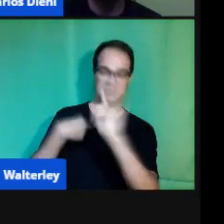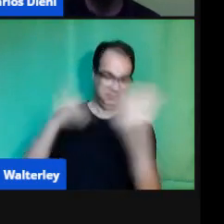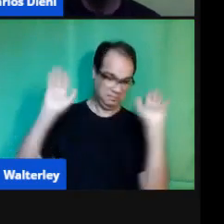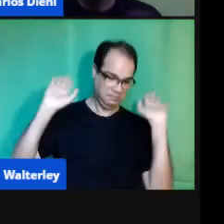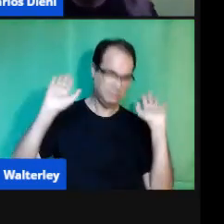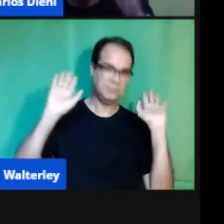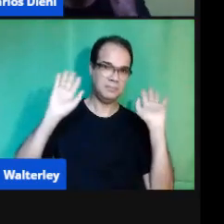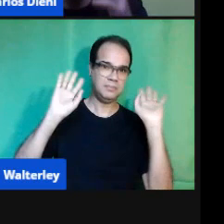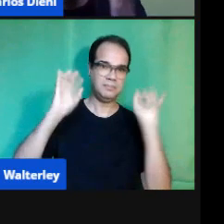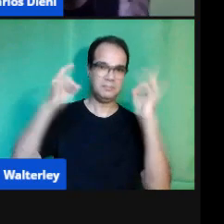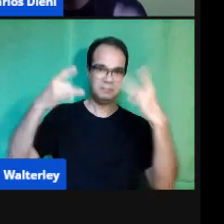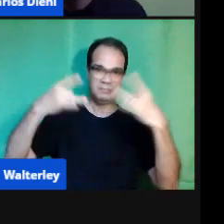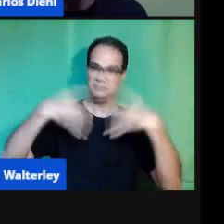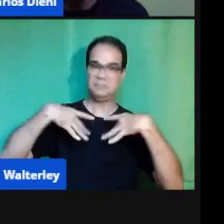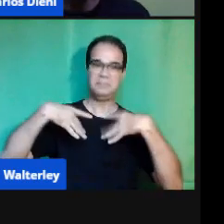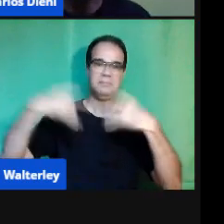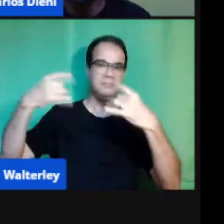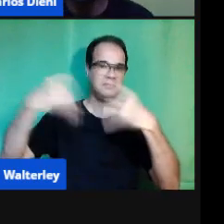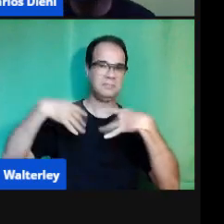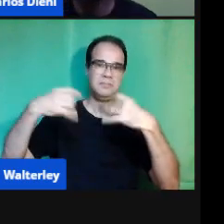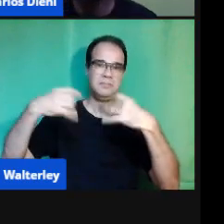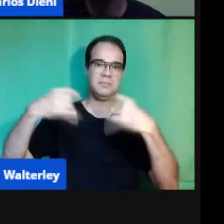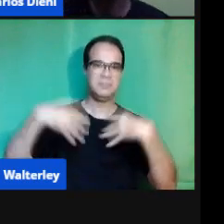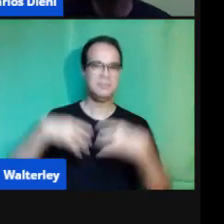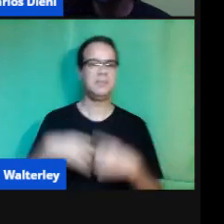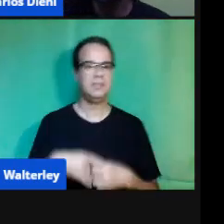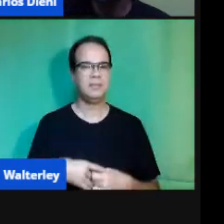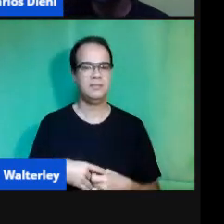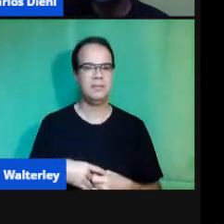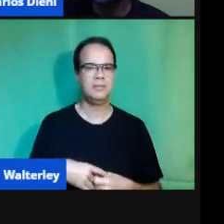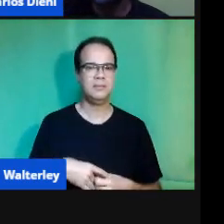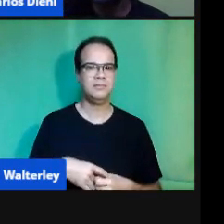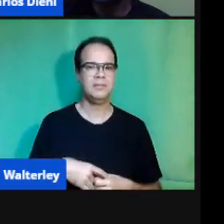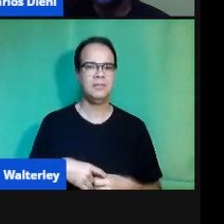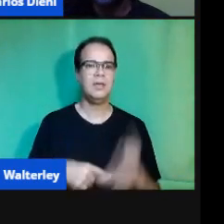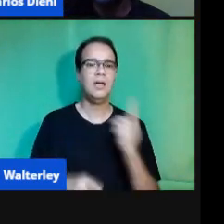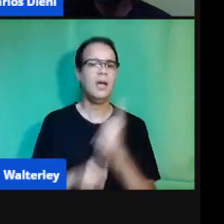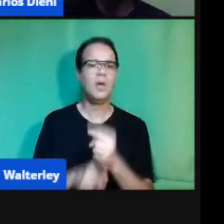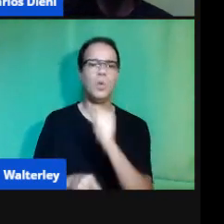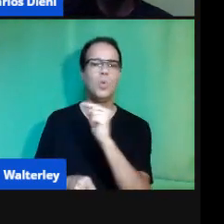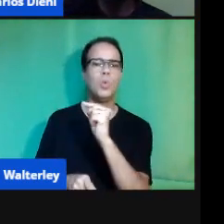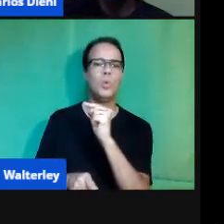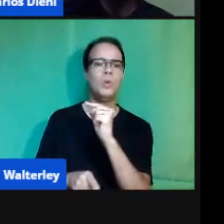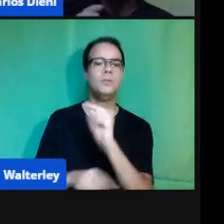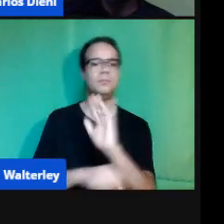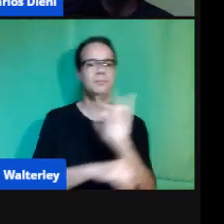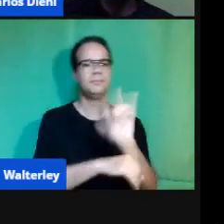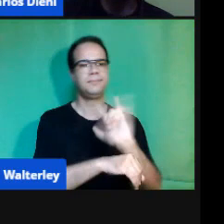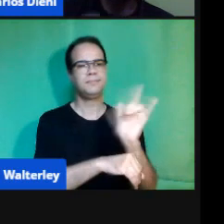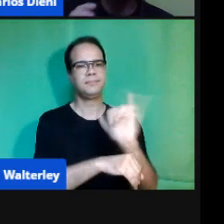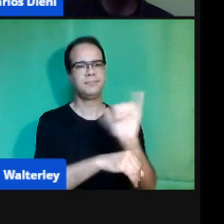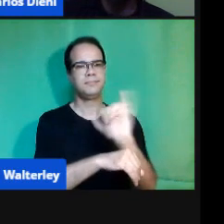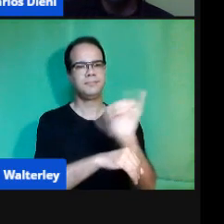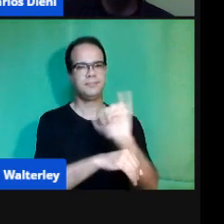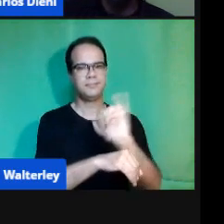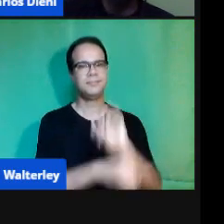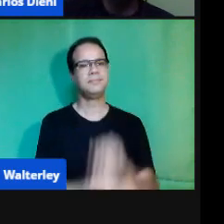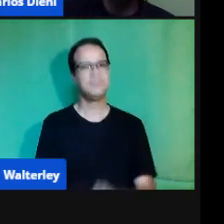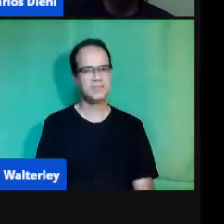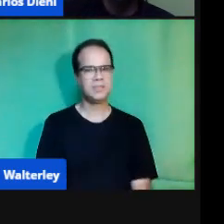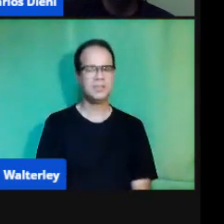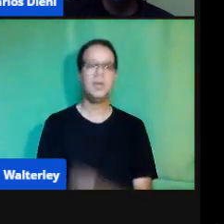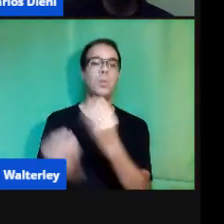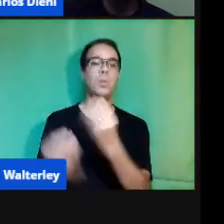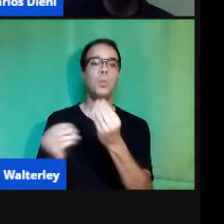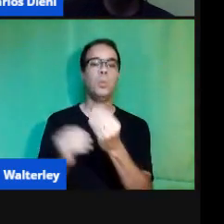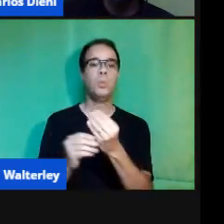Então, esse documentário está disponível no YouTube. E aqui a gente pode ver que parte das imagens foram gravadas